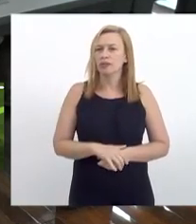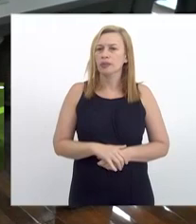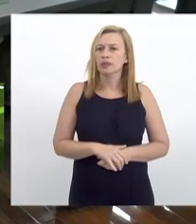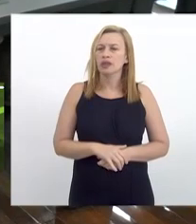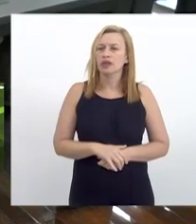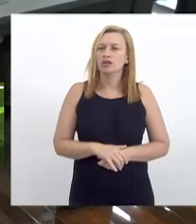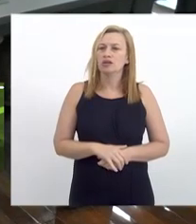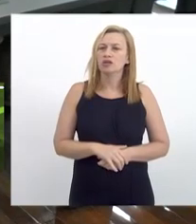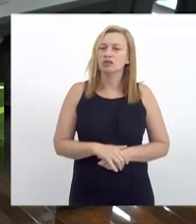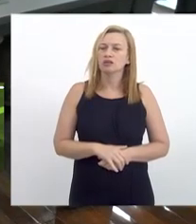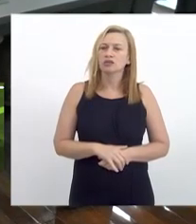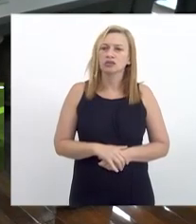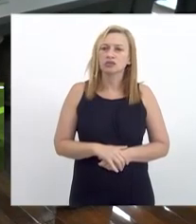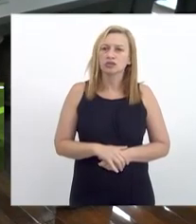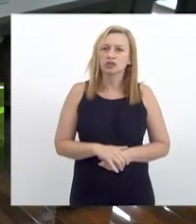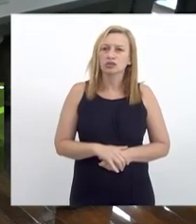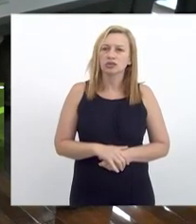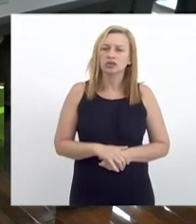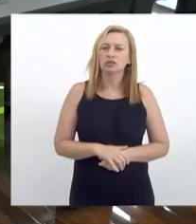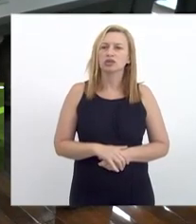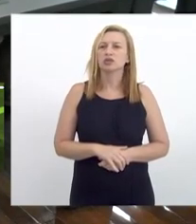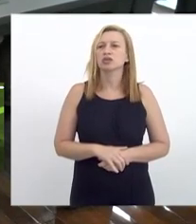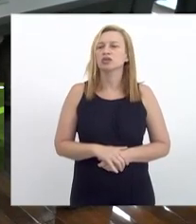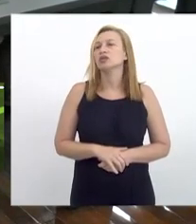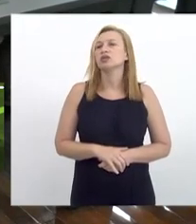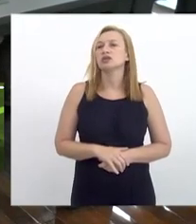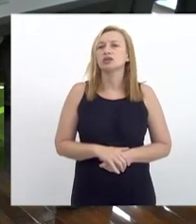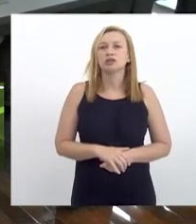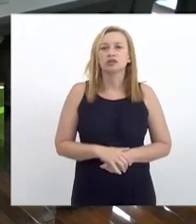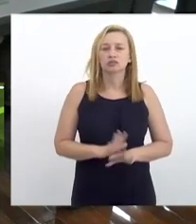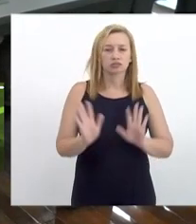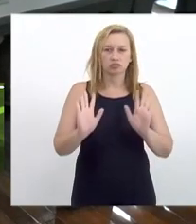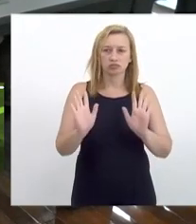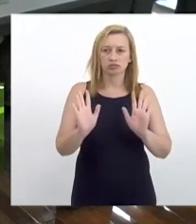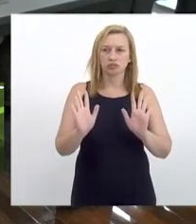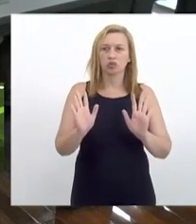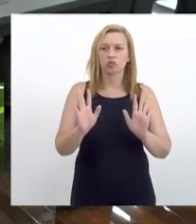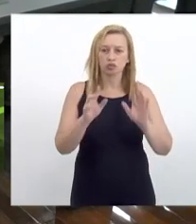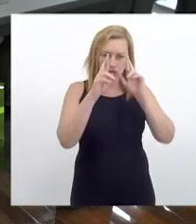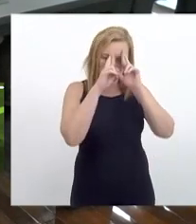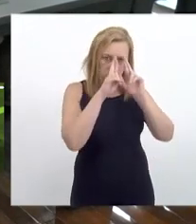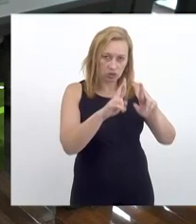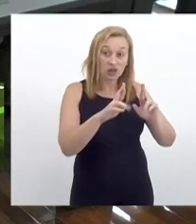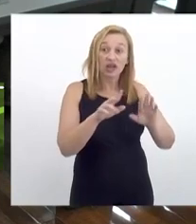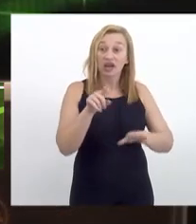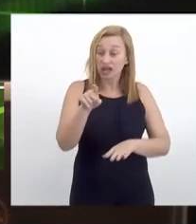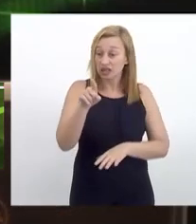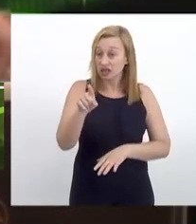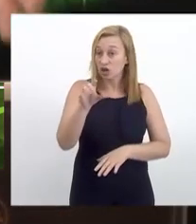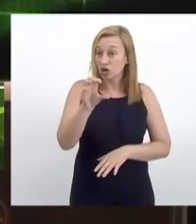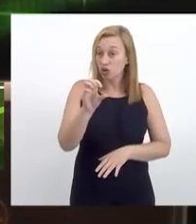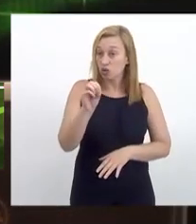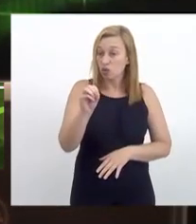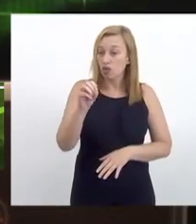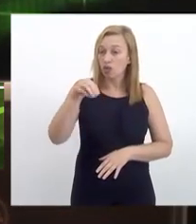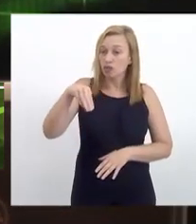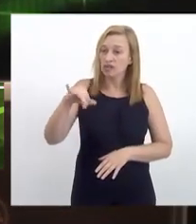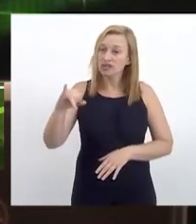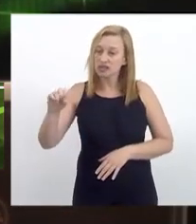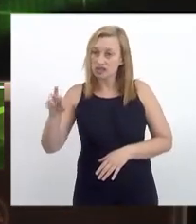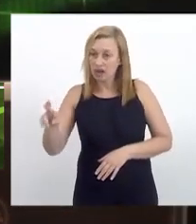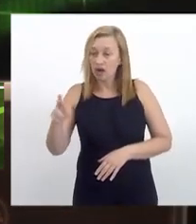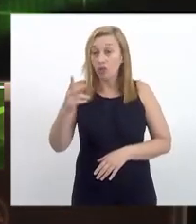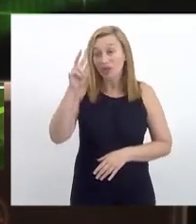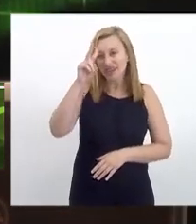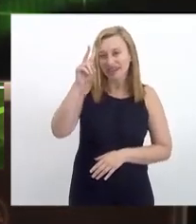Conselho consultivo da Comissarf Não, mas olha só Com todo respeito Essa Comissarf Foi uma ideia que eu tive lá